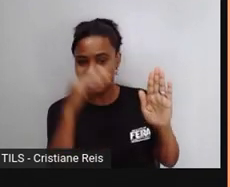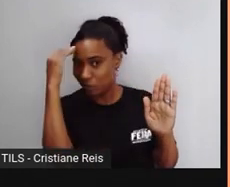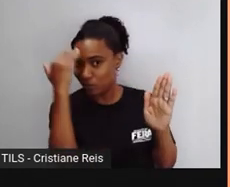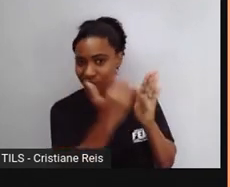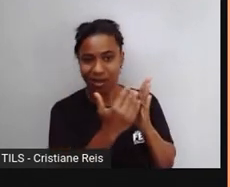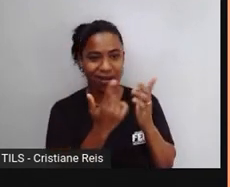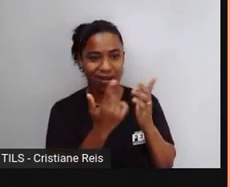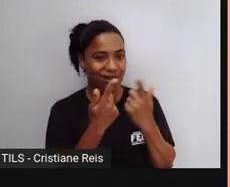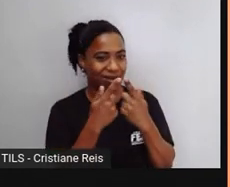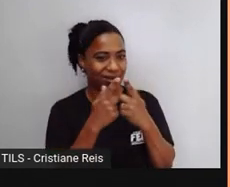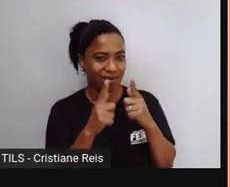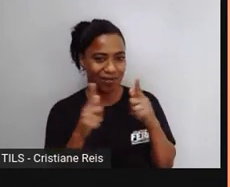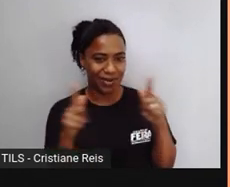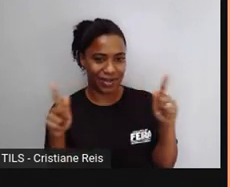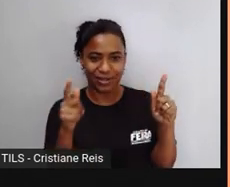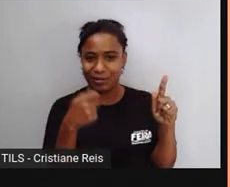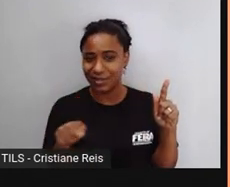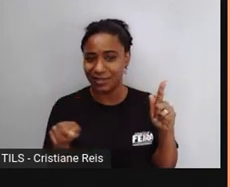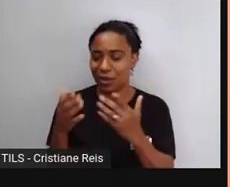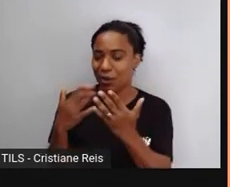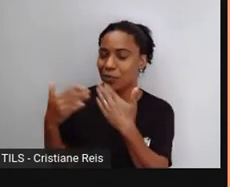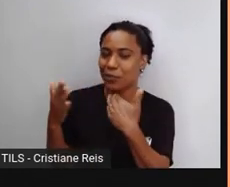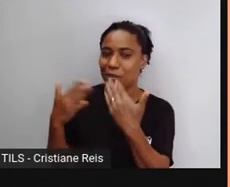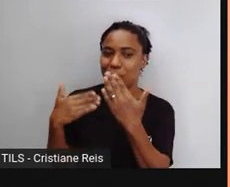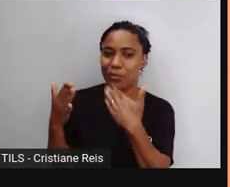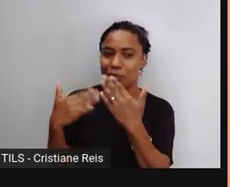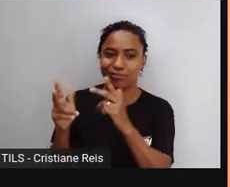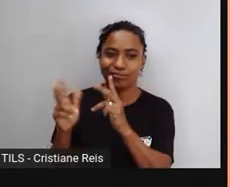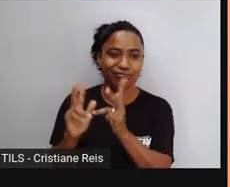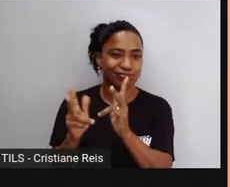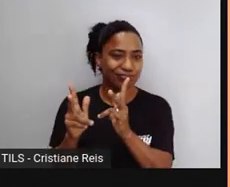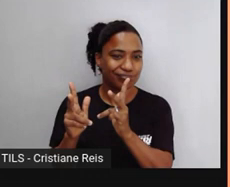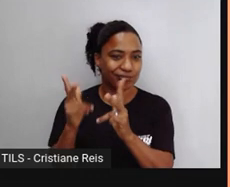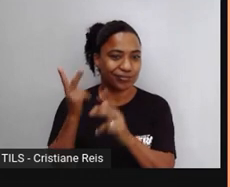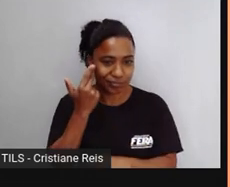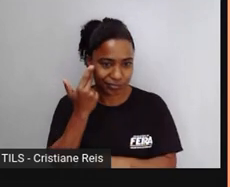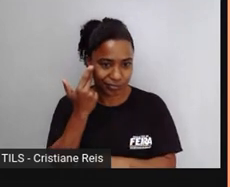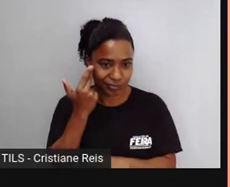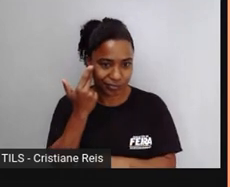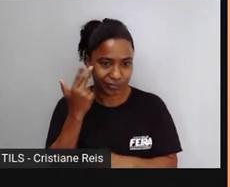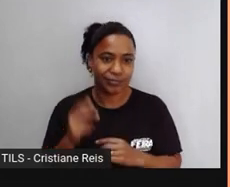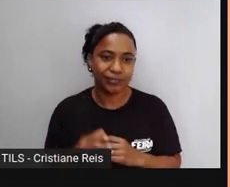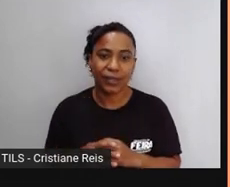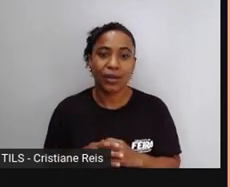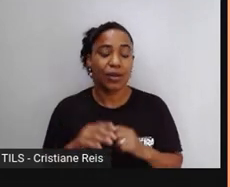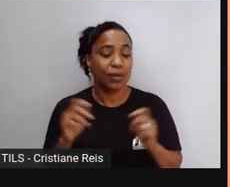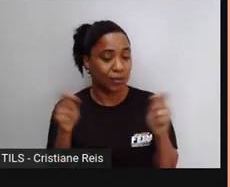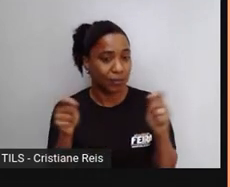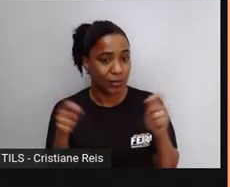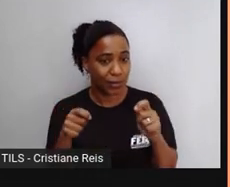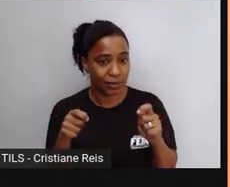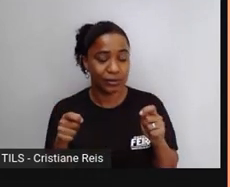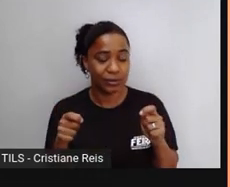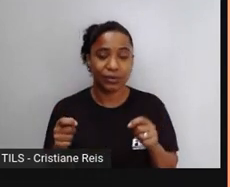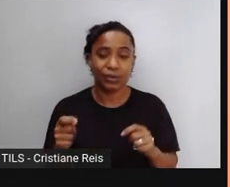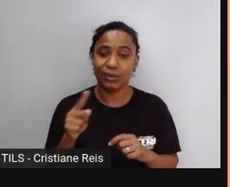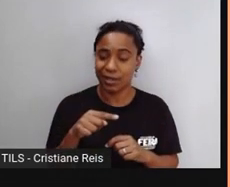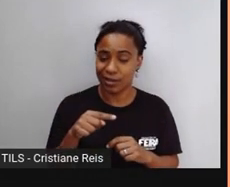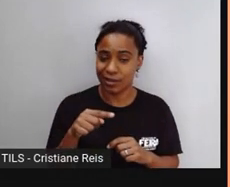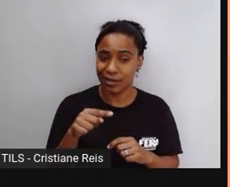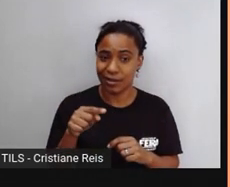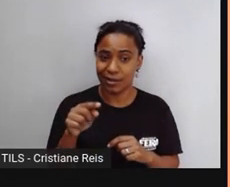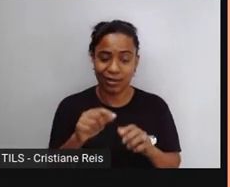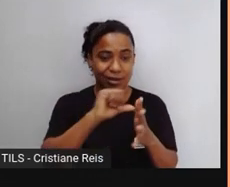de uma língua. Então, observe que a forma contrata, você simplesmente substitui a vogal do verbo to be por